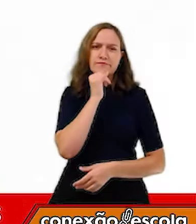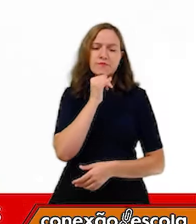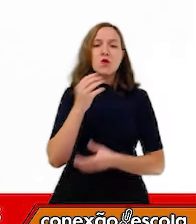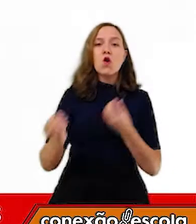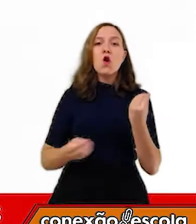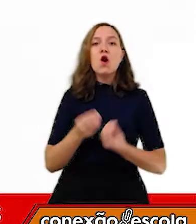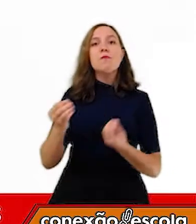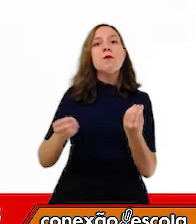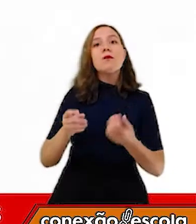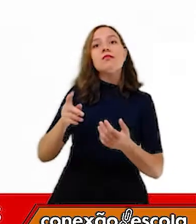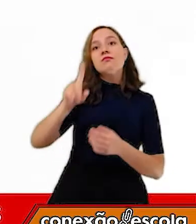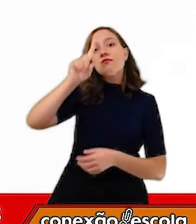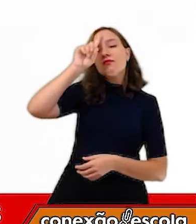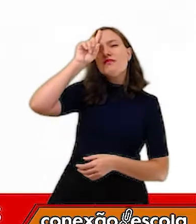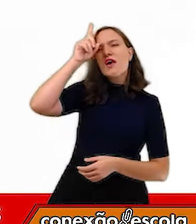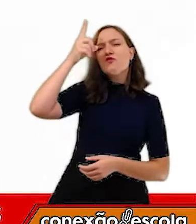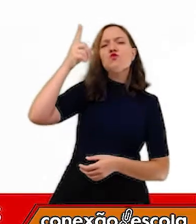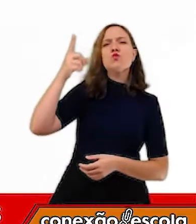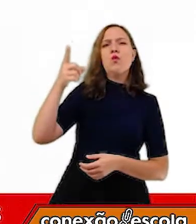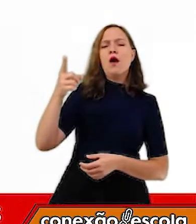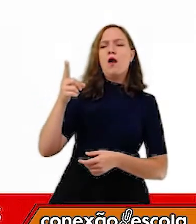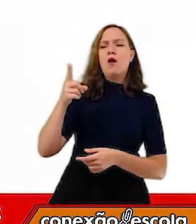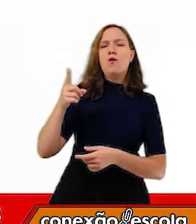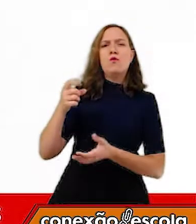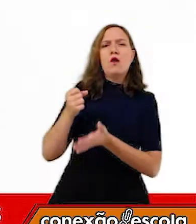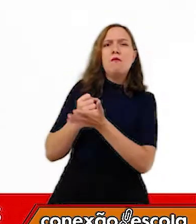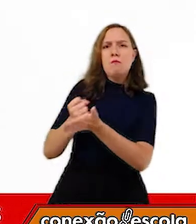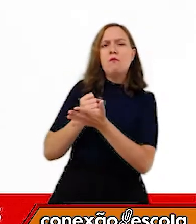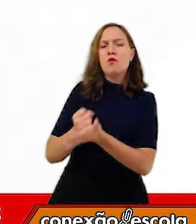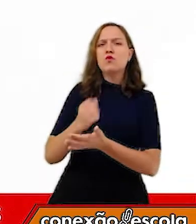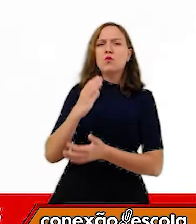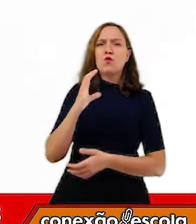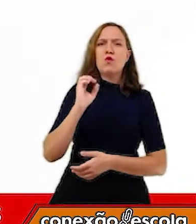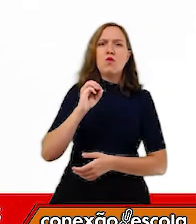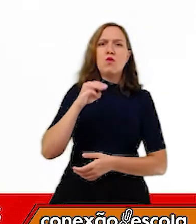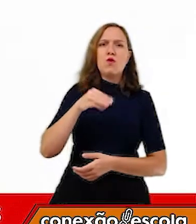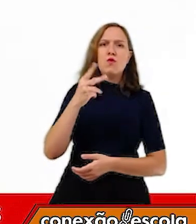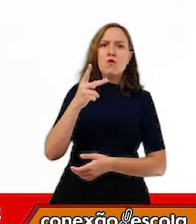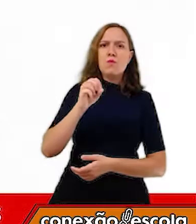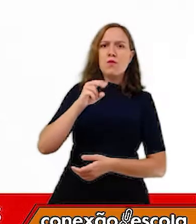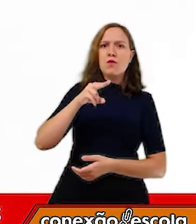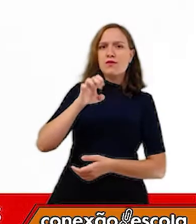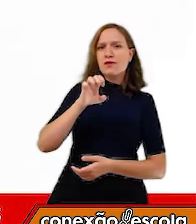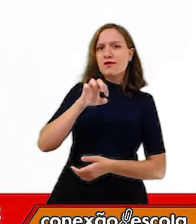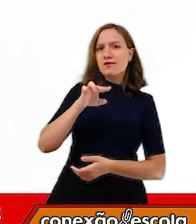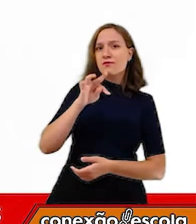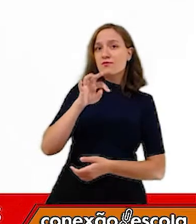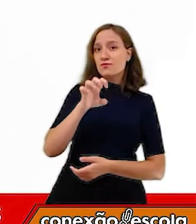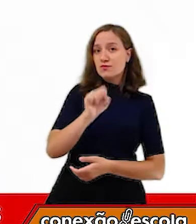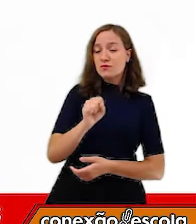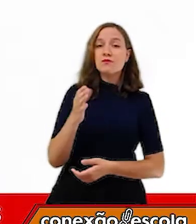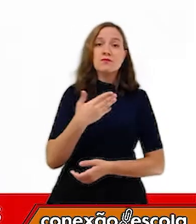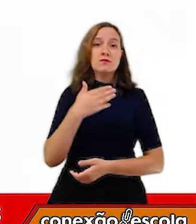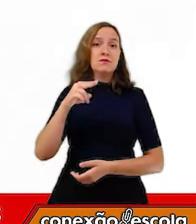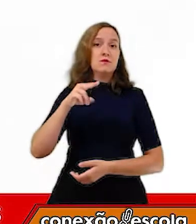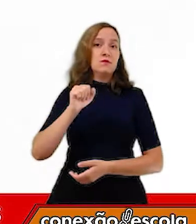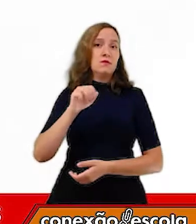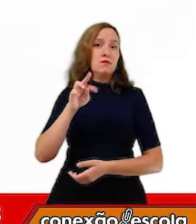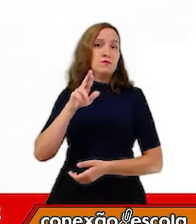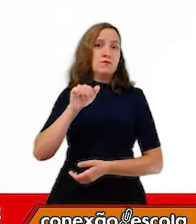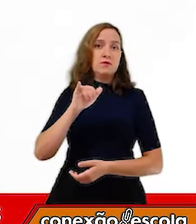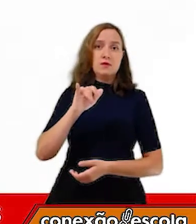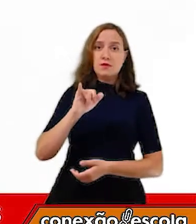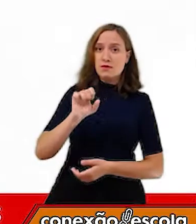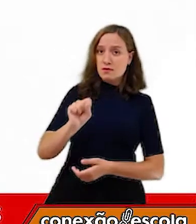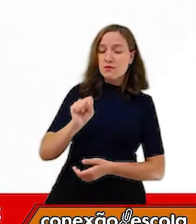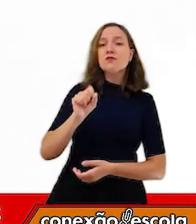componentes naturais. O que é componentes naturais? São aqueles que já estão na natureza. Por